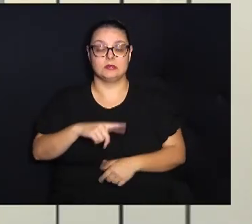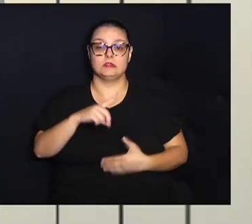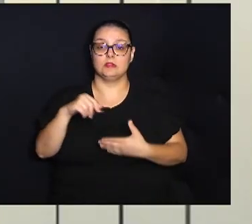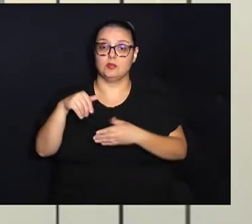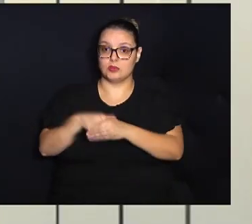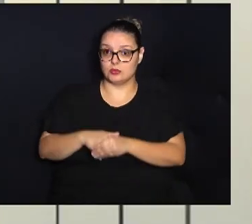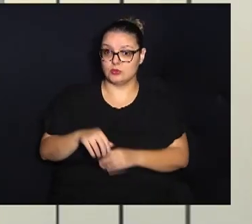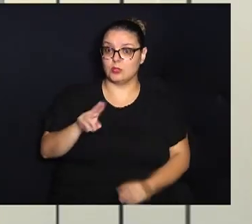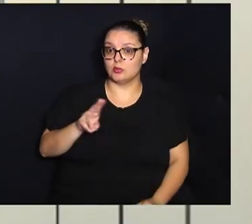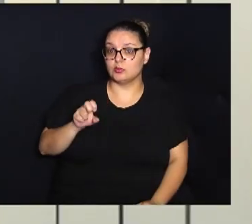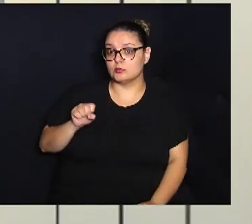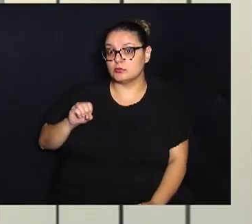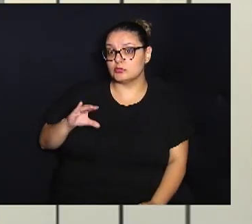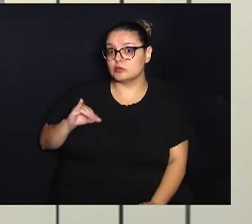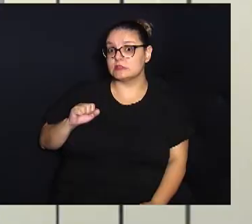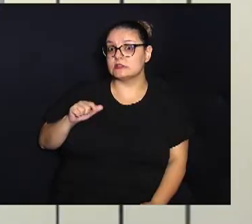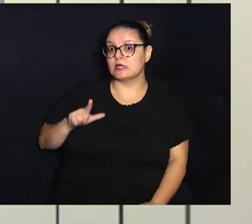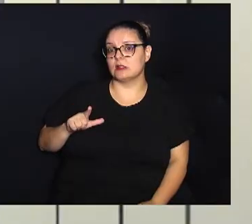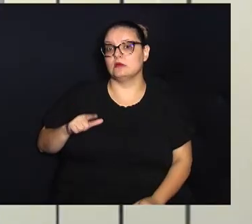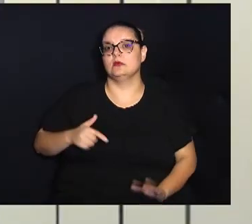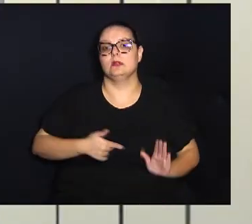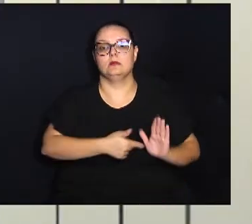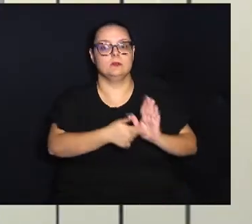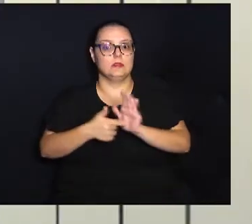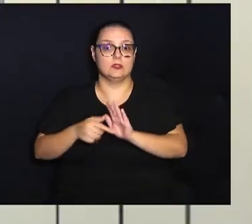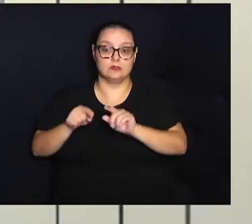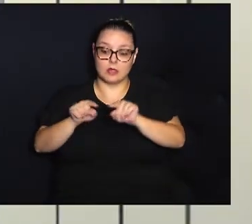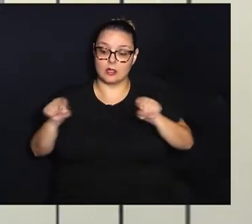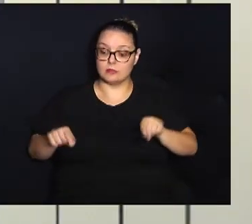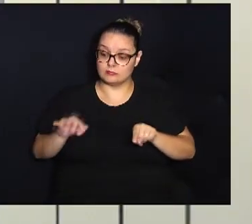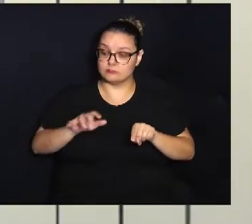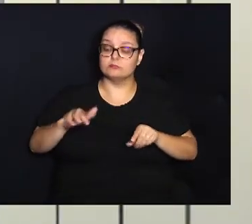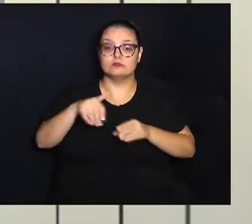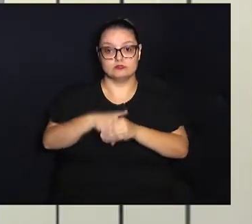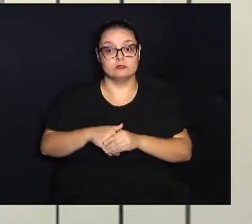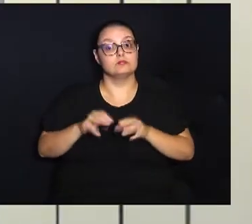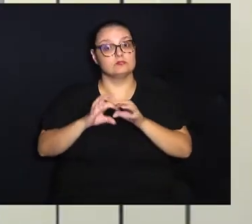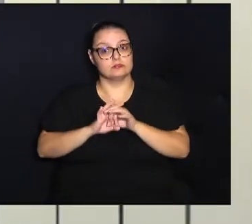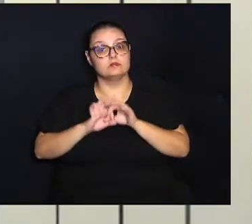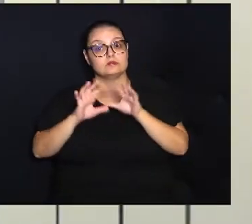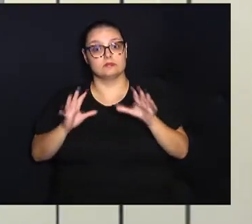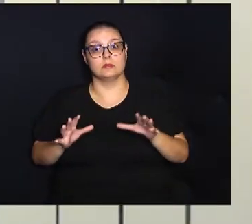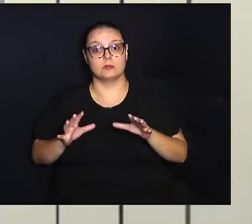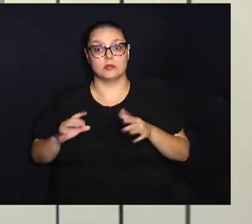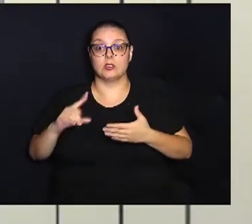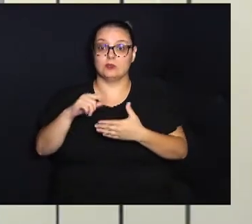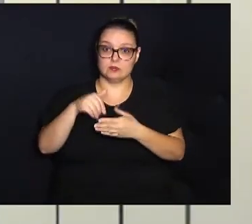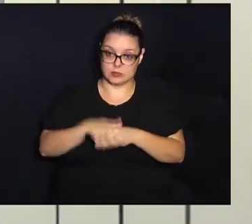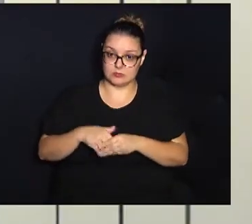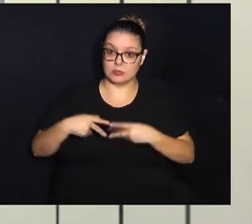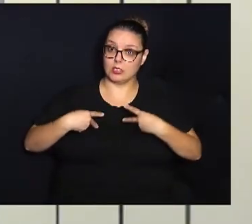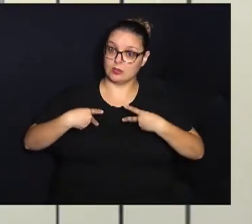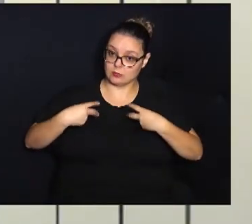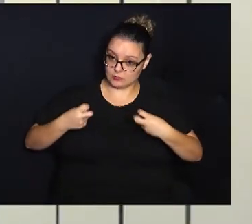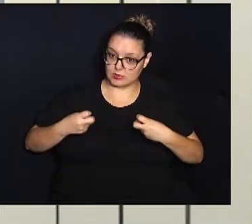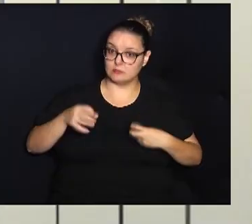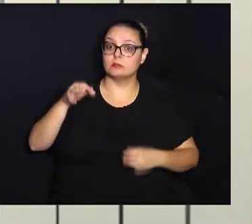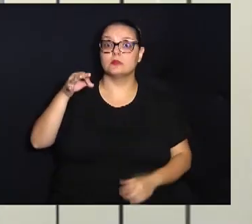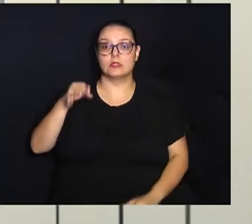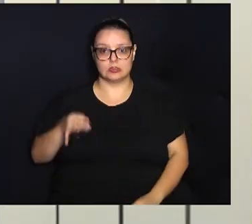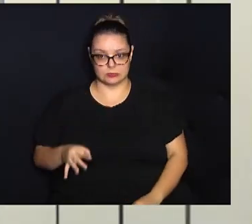o nome social é exibido na tela da urna, permitindo assim que os eleitores sejam reconhecidos